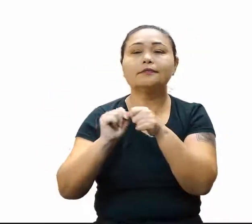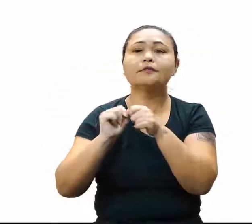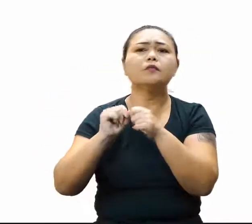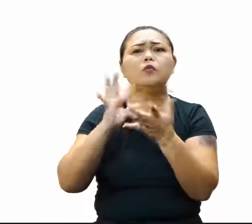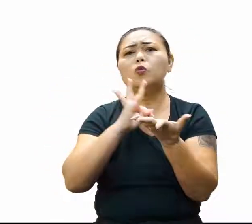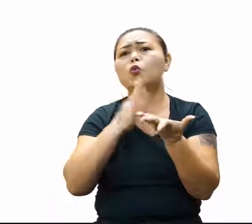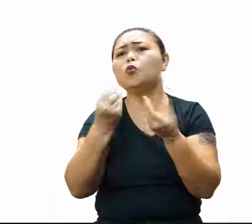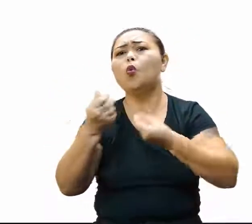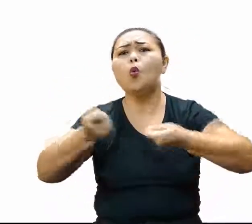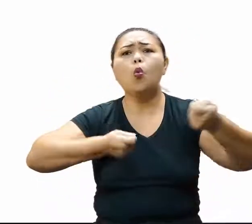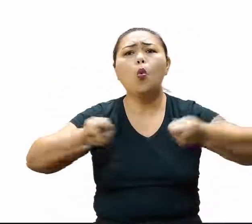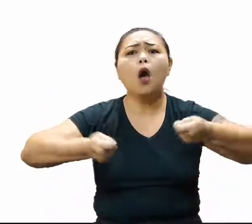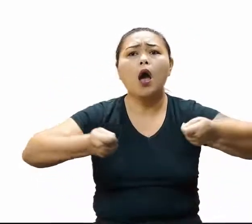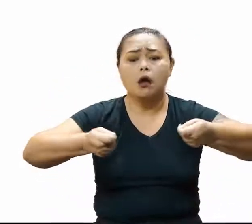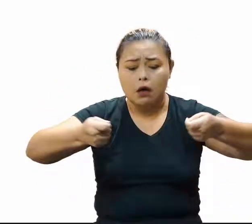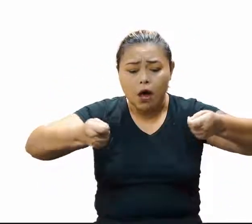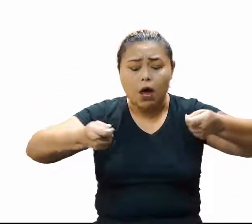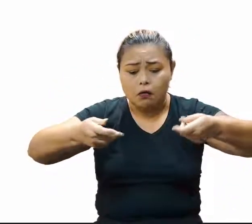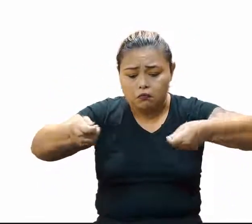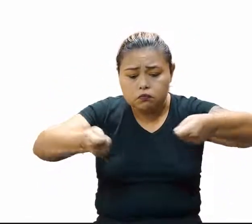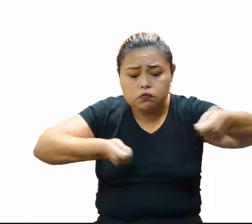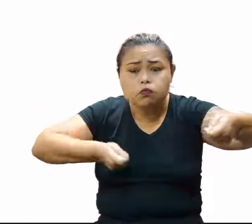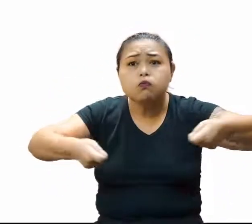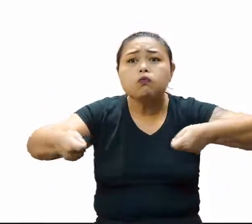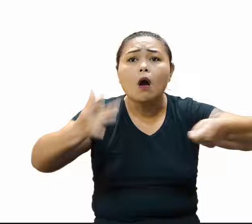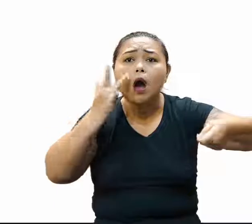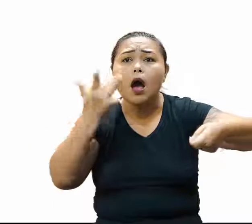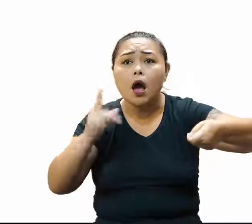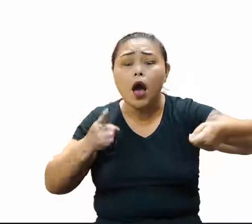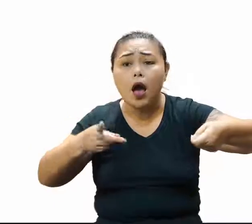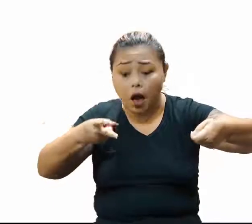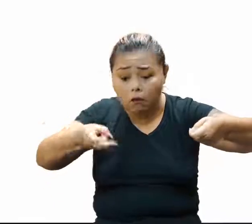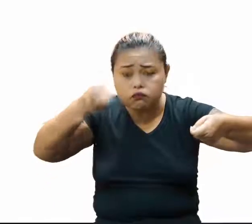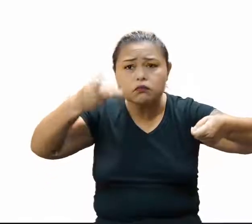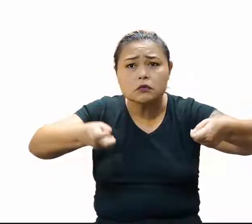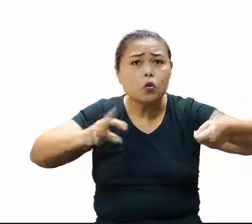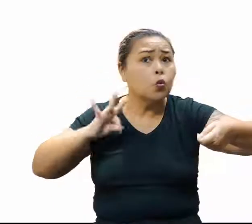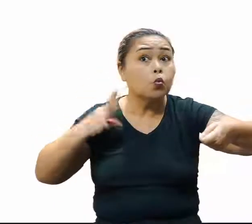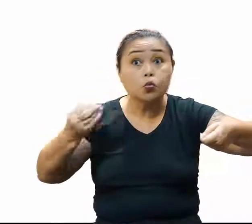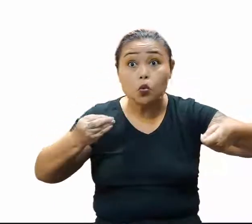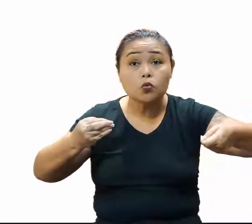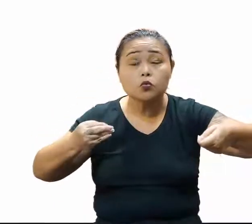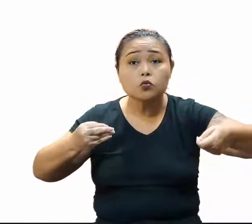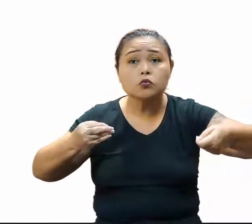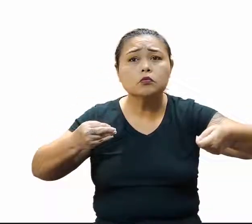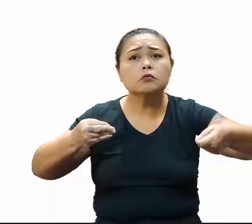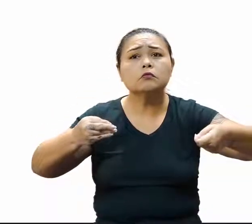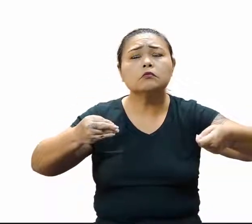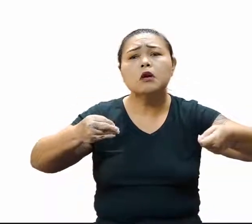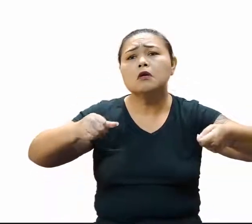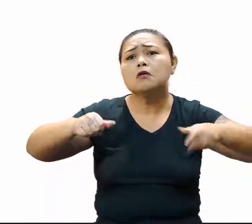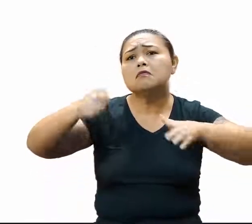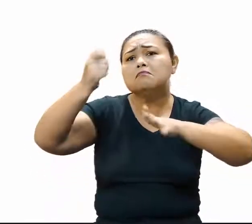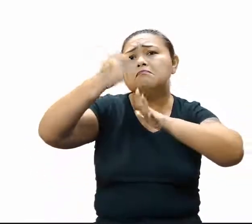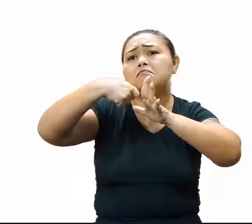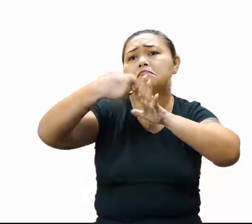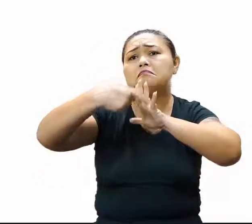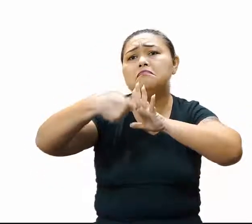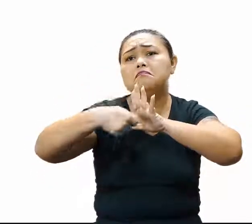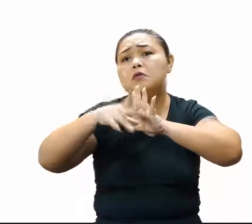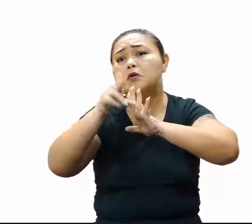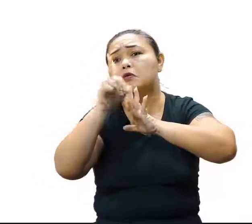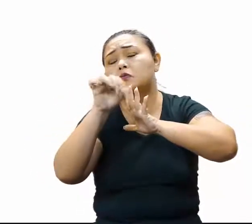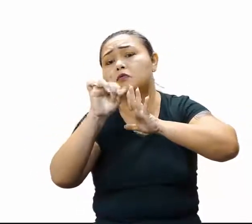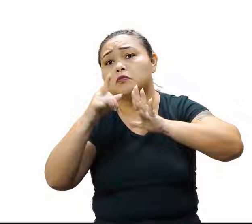iniciado, ao ser explorado, né, nos primeiros meses, dias e